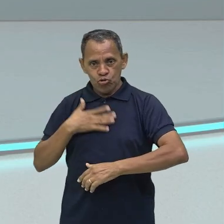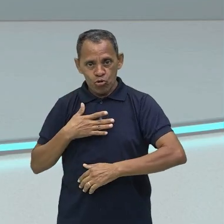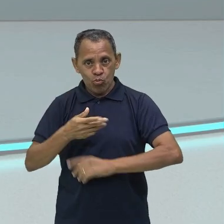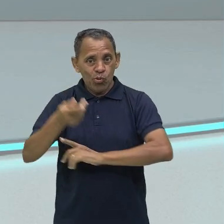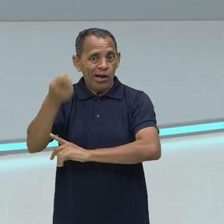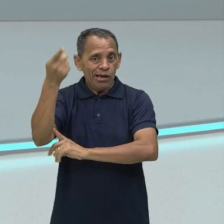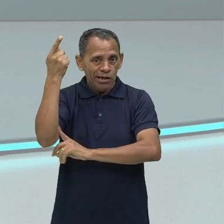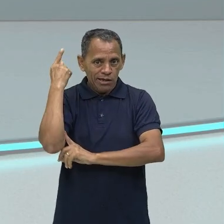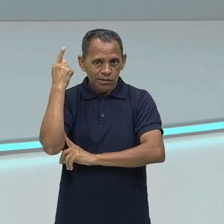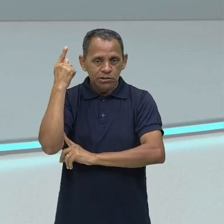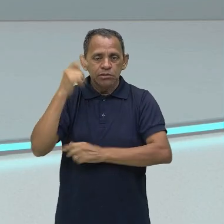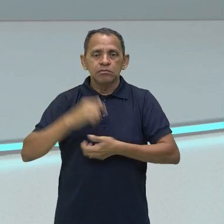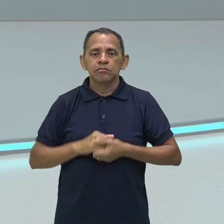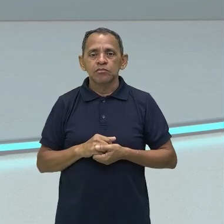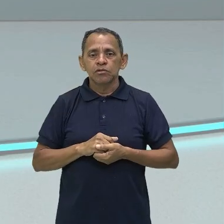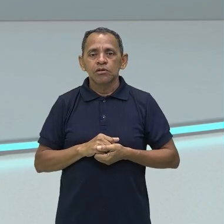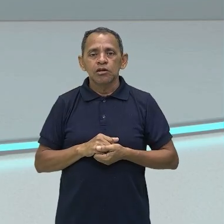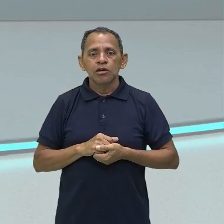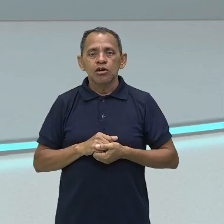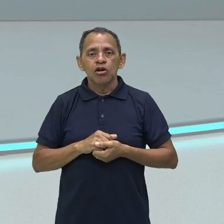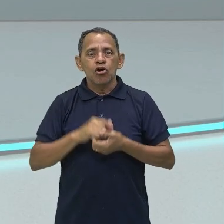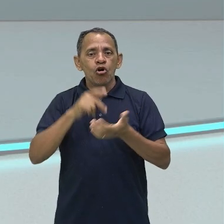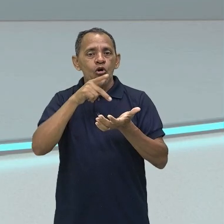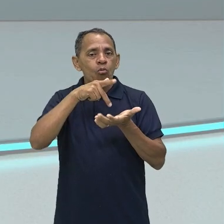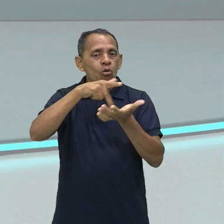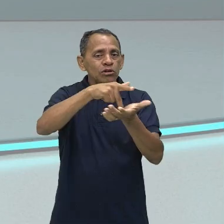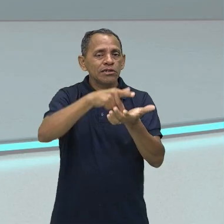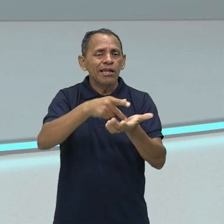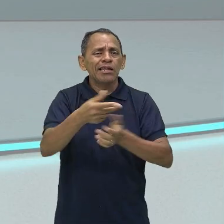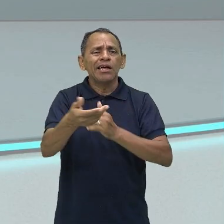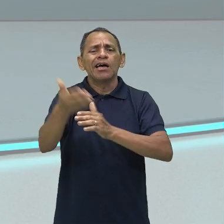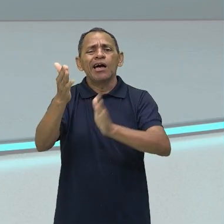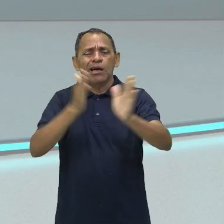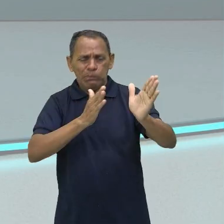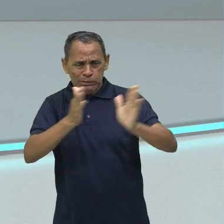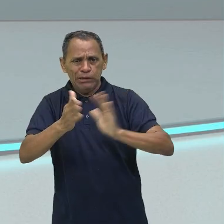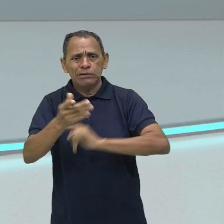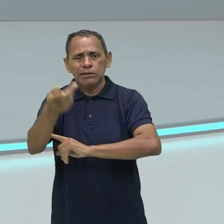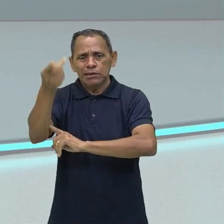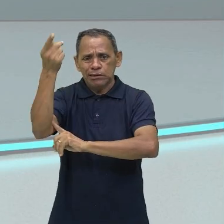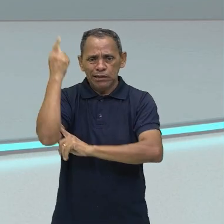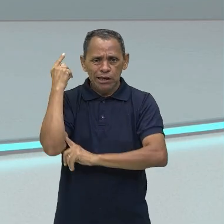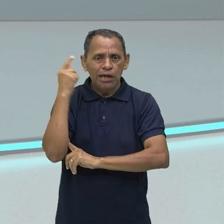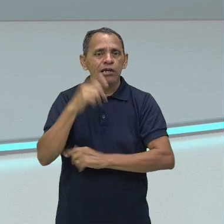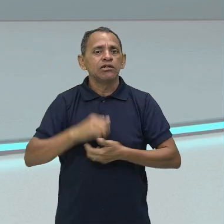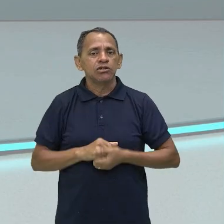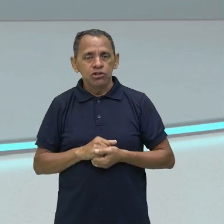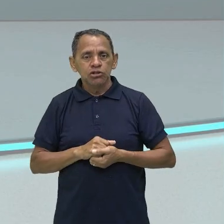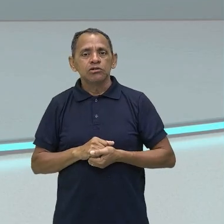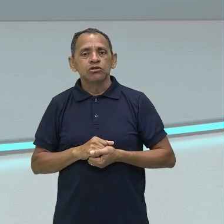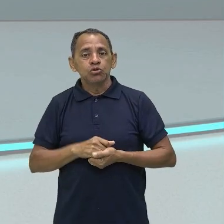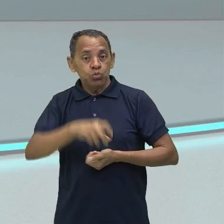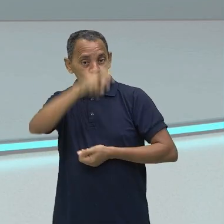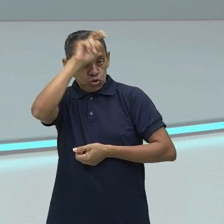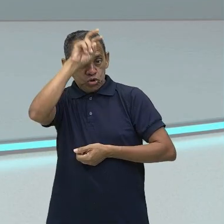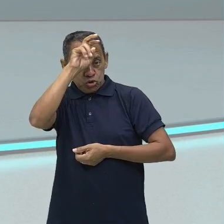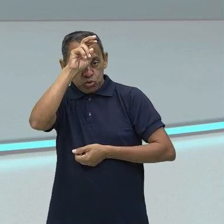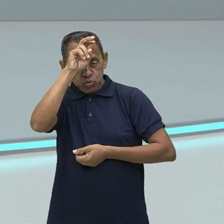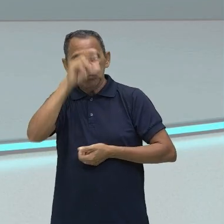antigamente, vamos trazer aqui o olhar desde o Egito, por exemplo. As crianças que não nasciam sendo